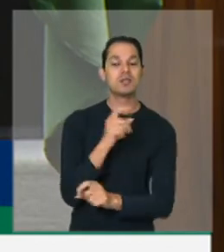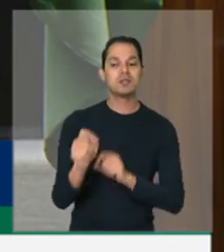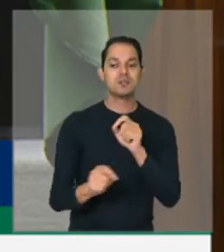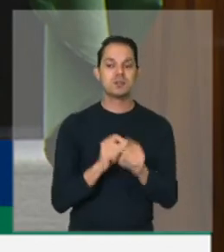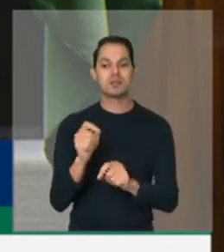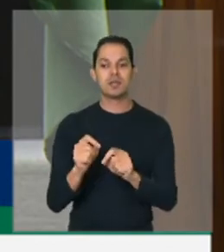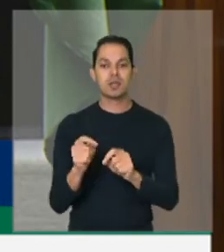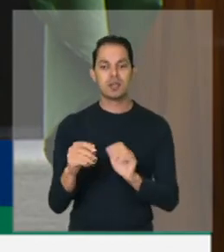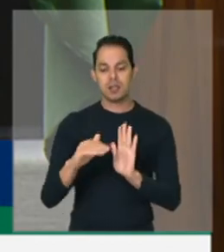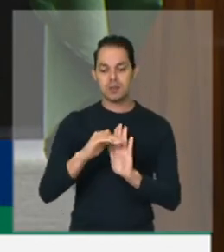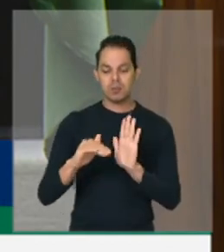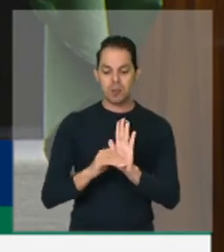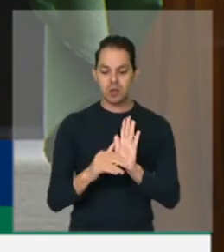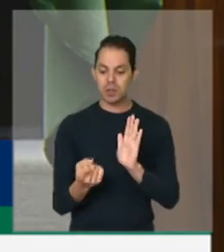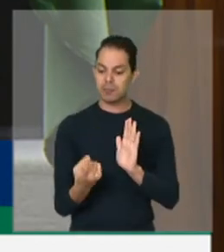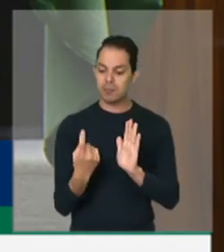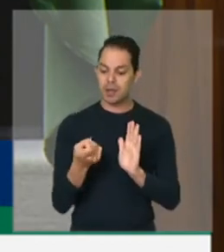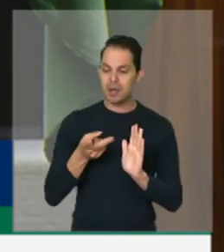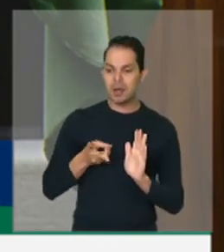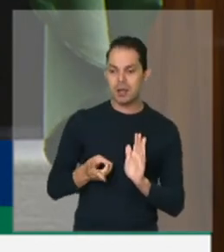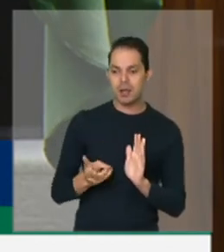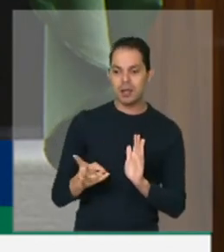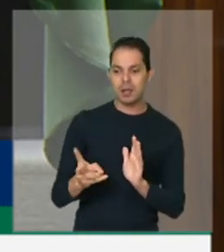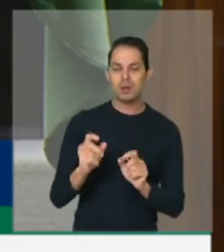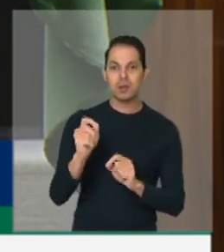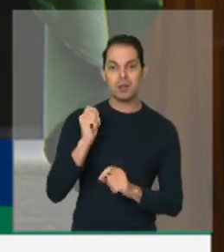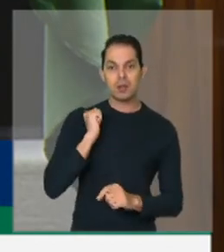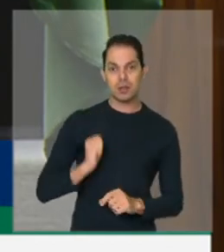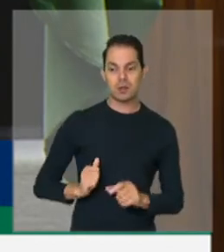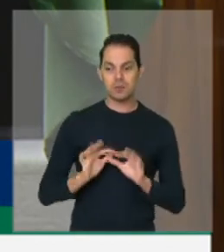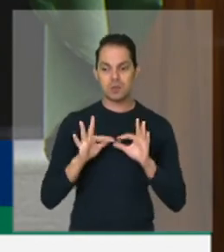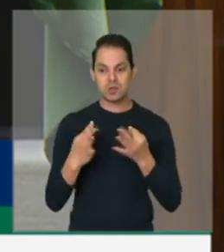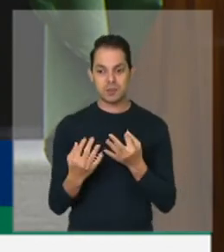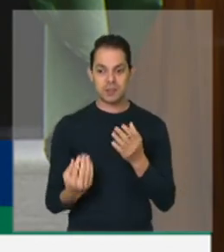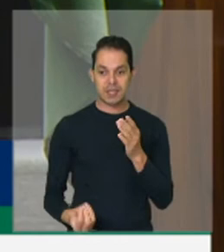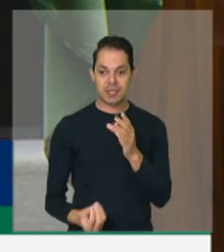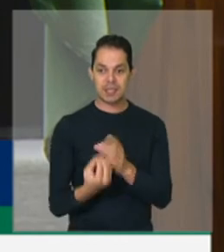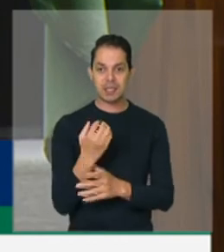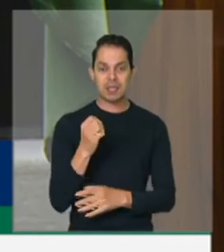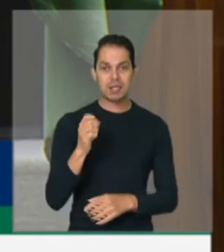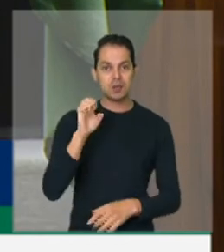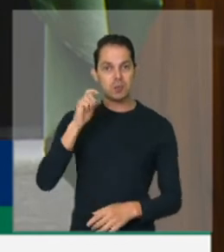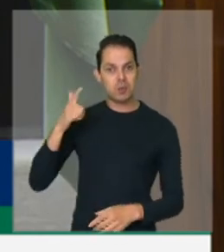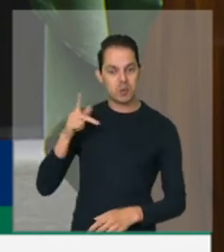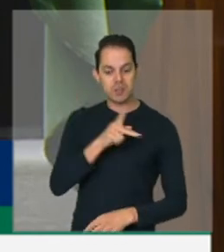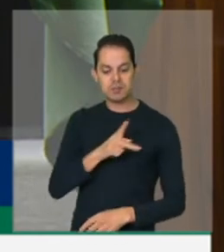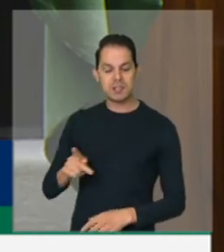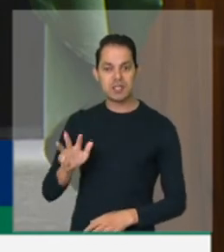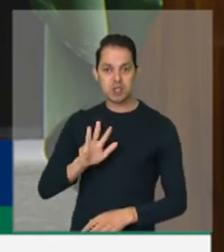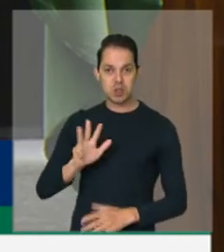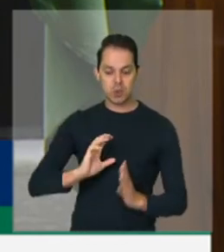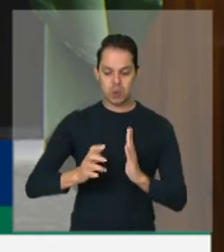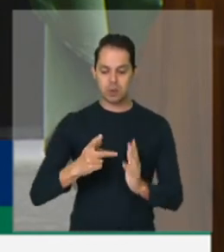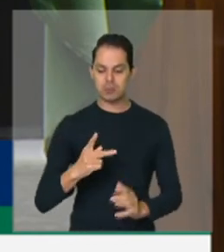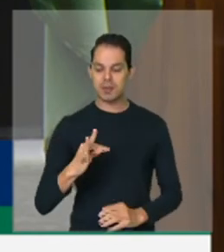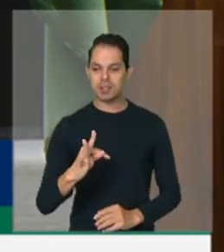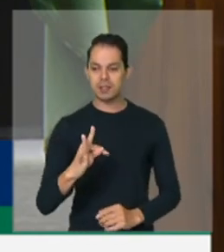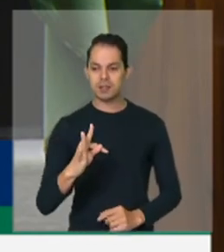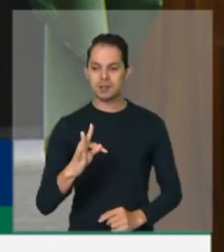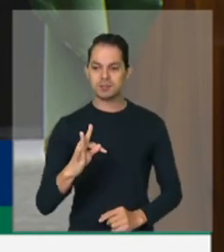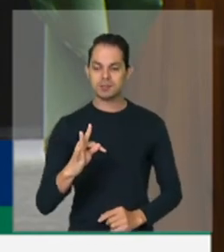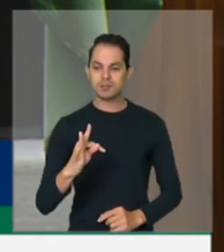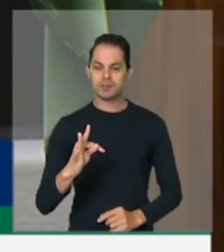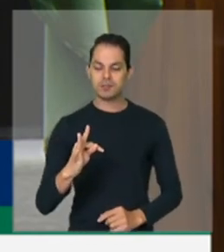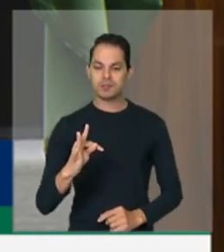único programa permanente, que é o Bolsa Família, criado pelo ex-presidente Lula, do governo do PT, vai pegar isso